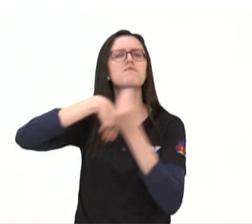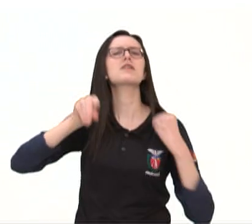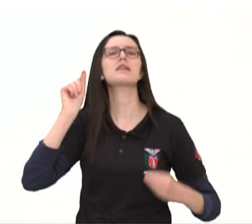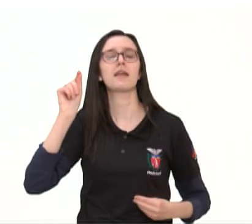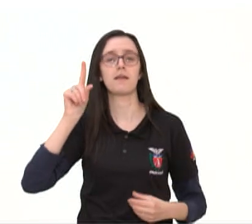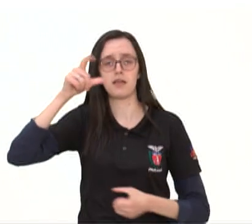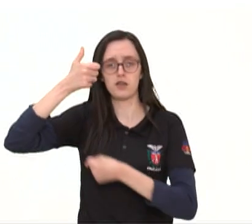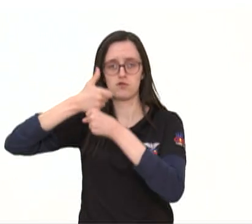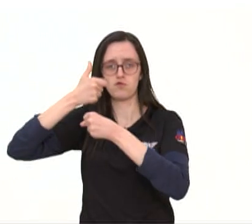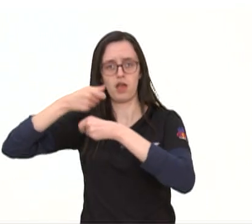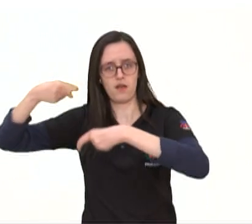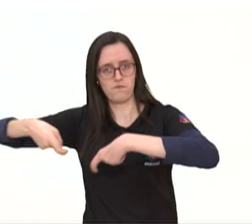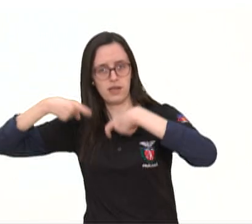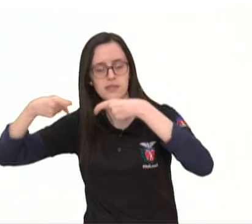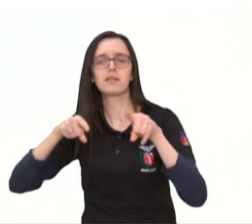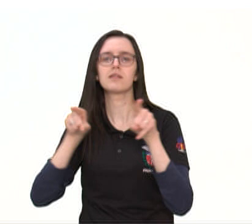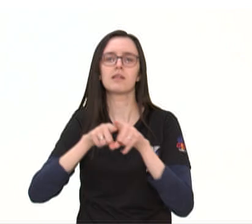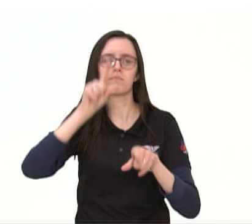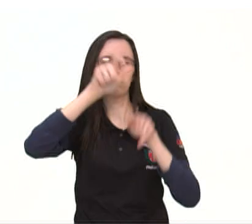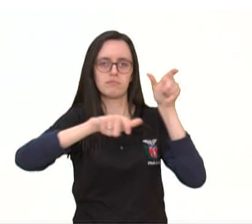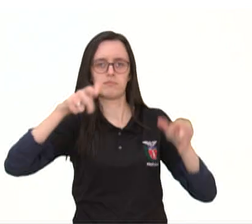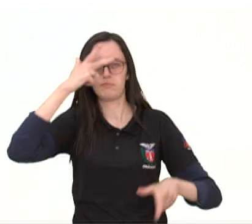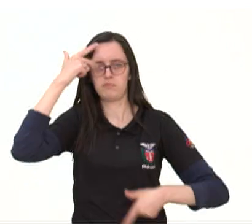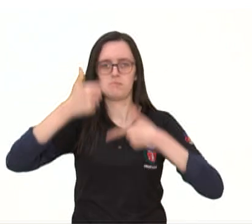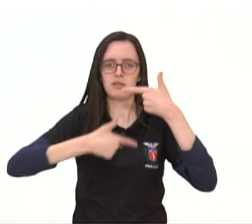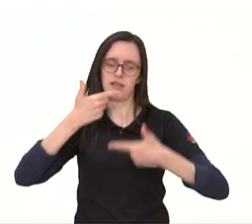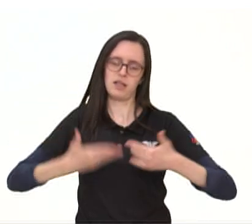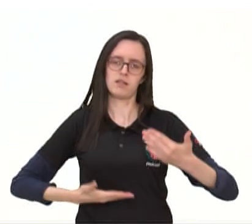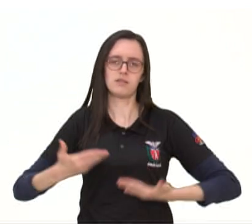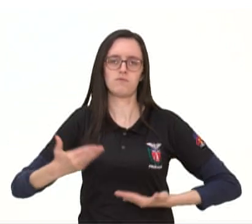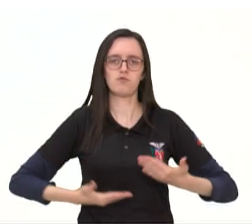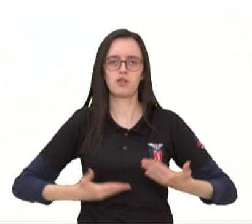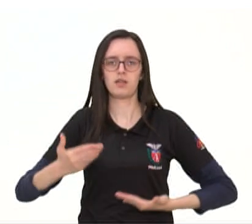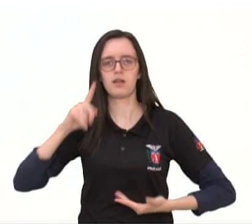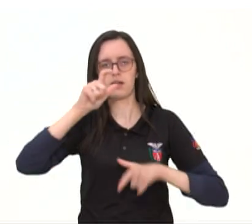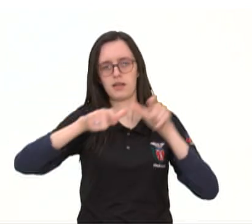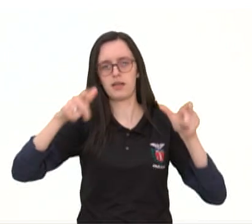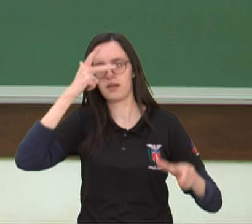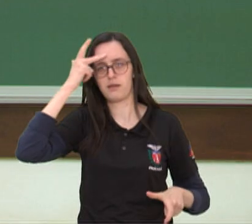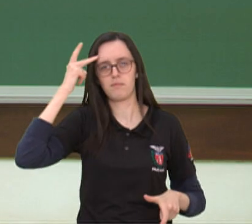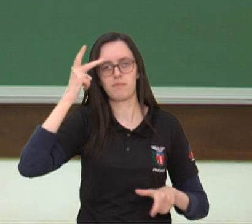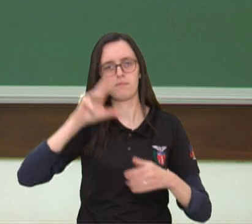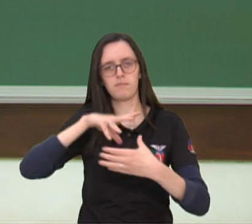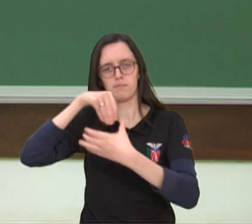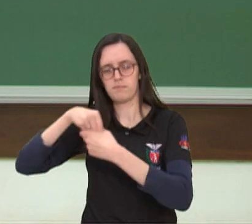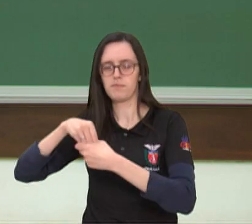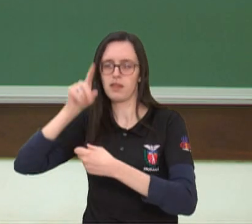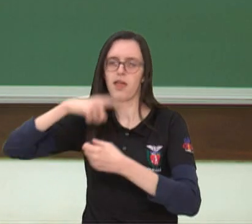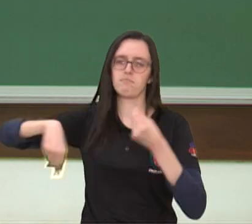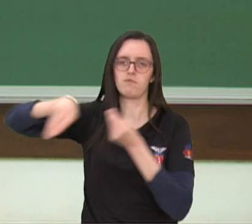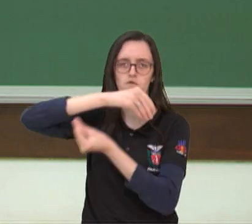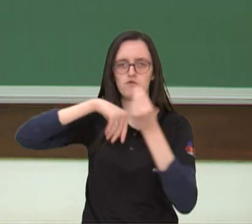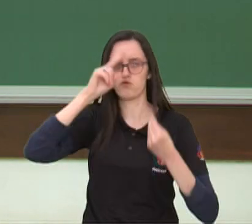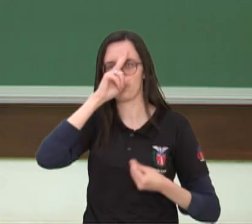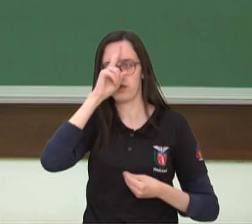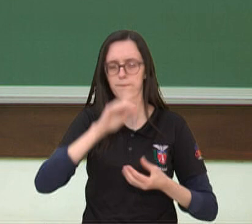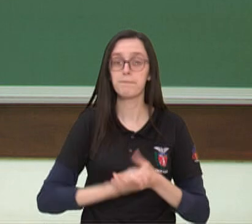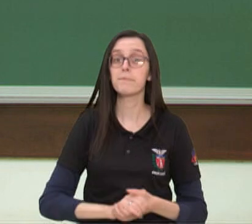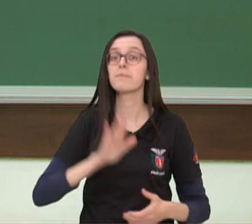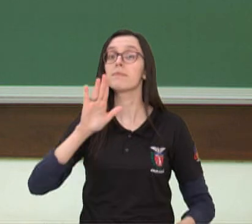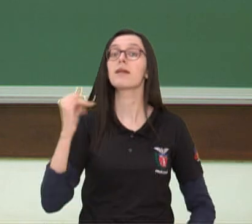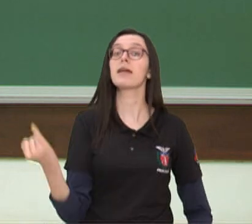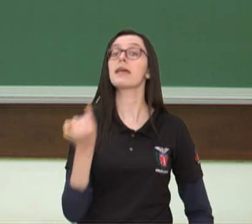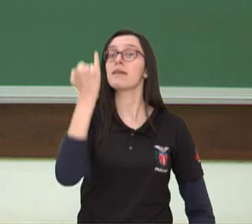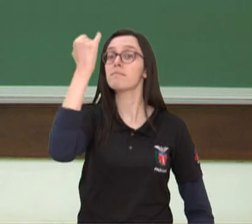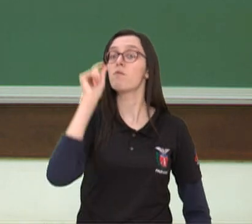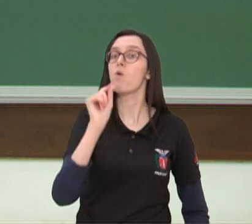o proprietário da fazenda e os empregados. São as pessoas envolvidas. Importante.